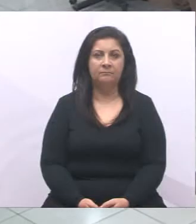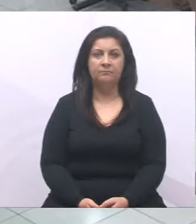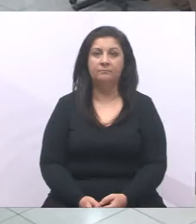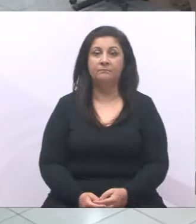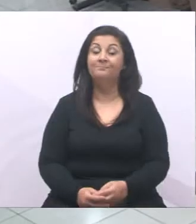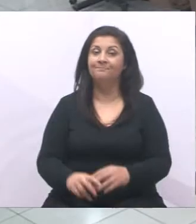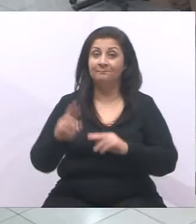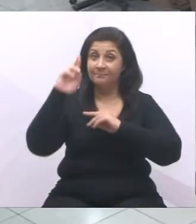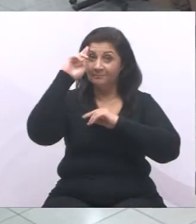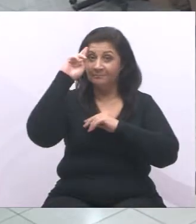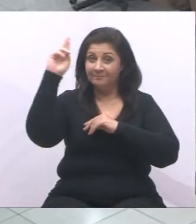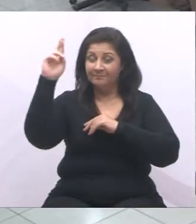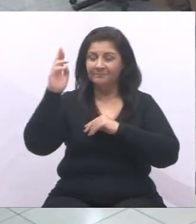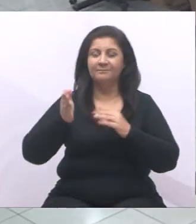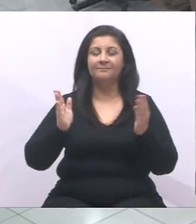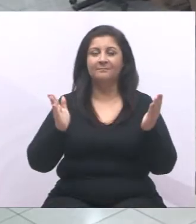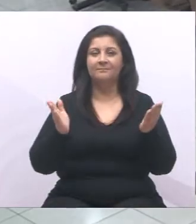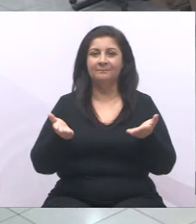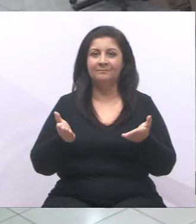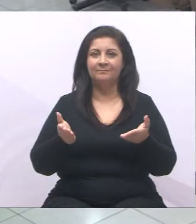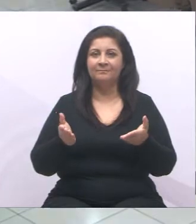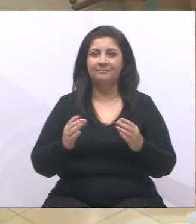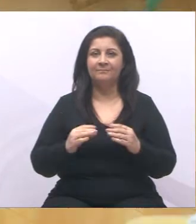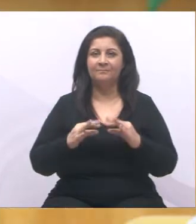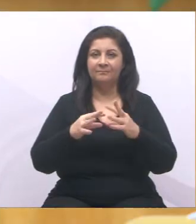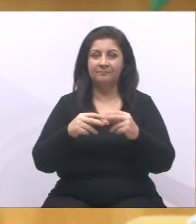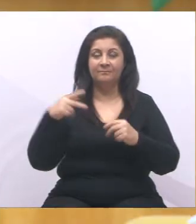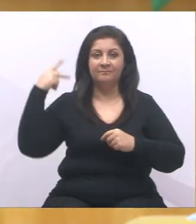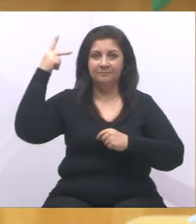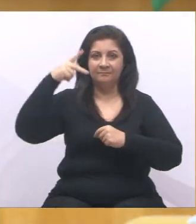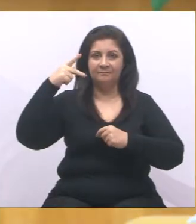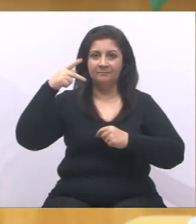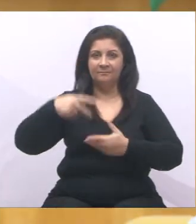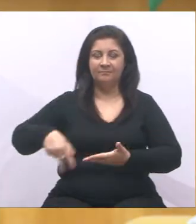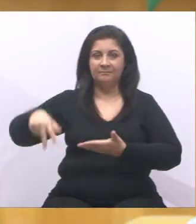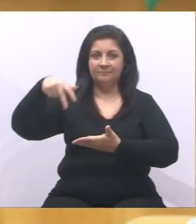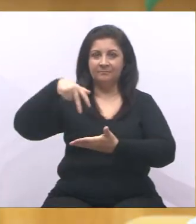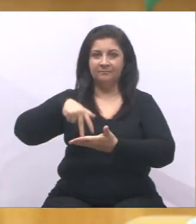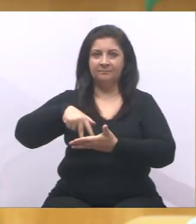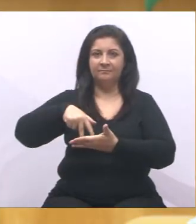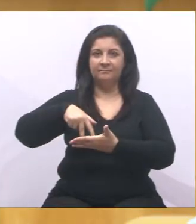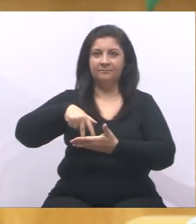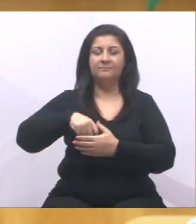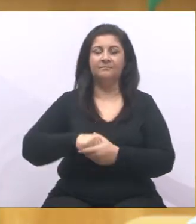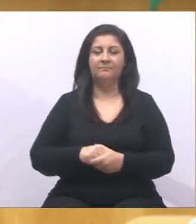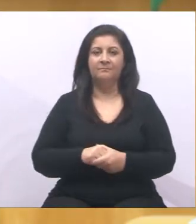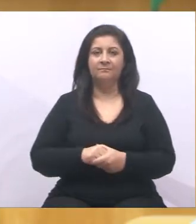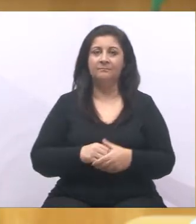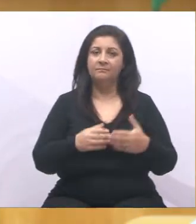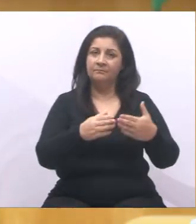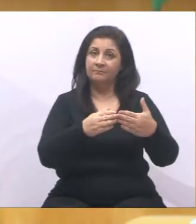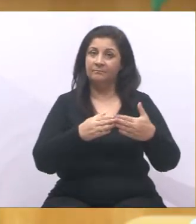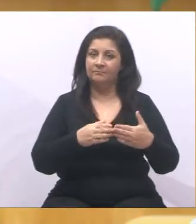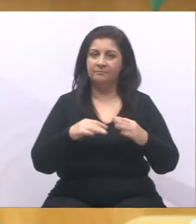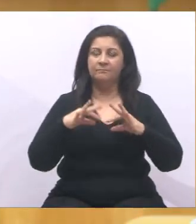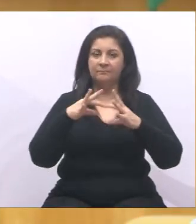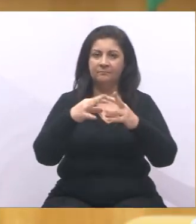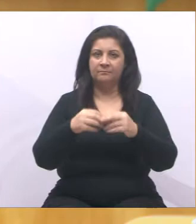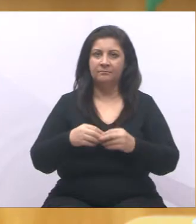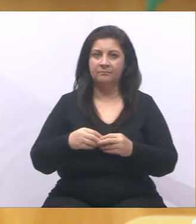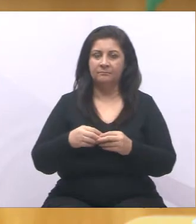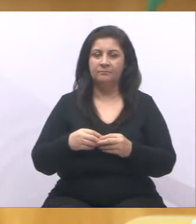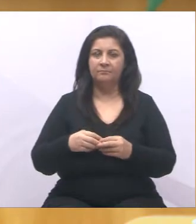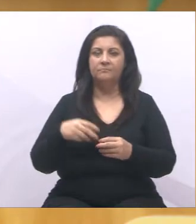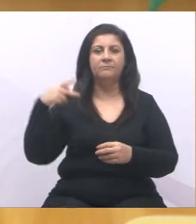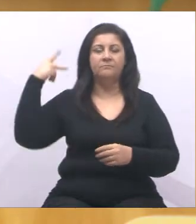Senhoras e senhores, neste instante, os vereadores serão empossados. Pedimos aos vereadores eleitos que fiquem